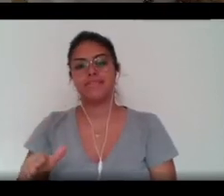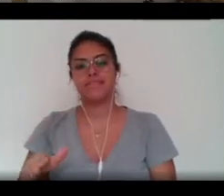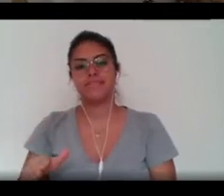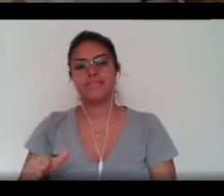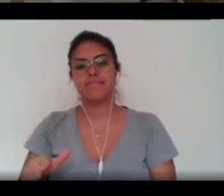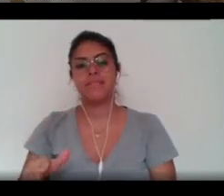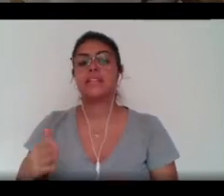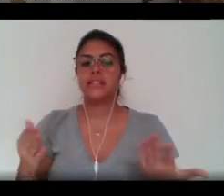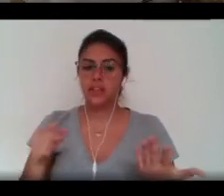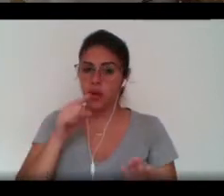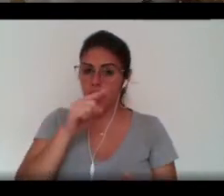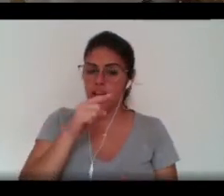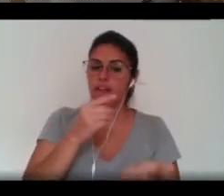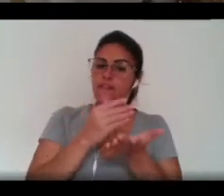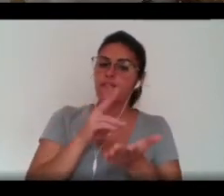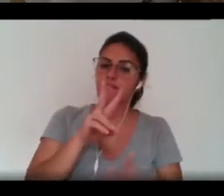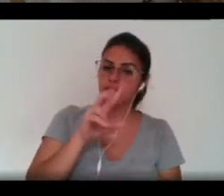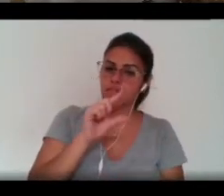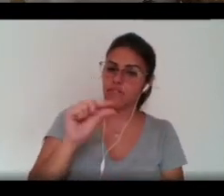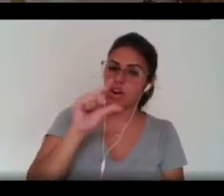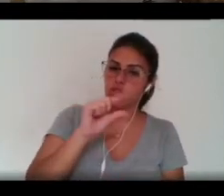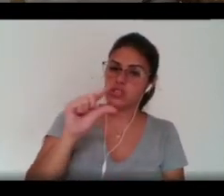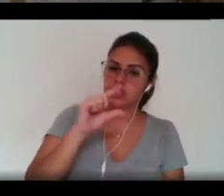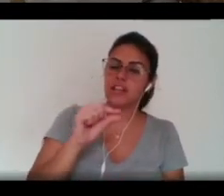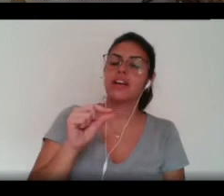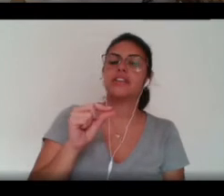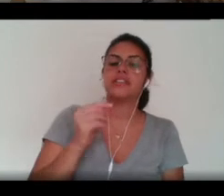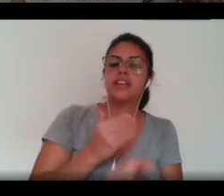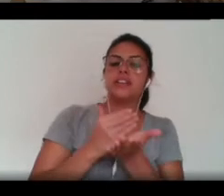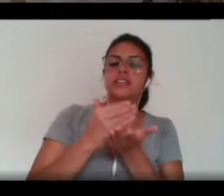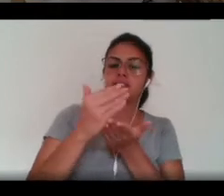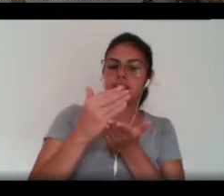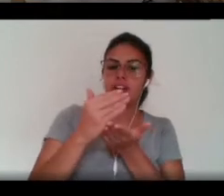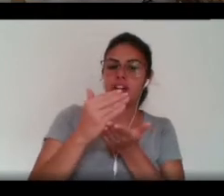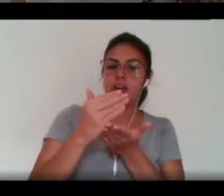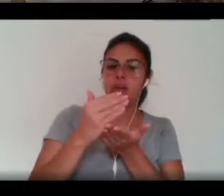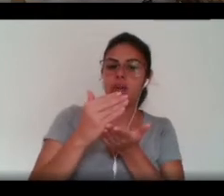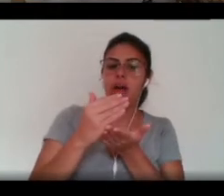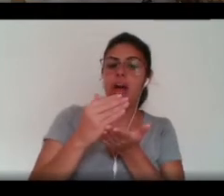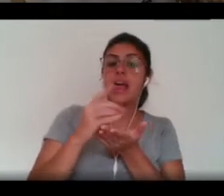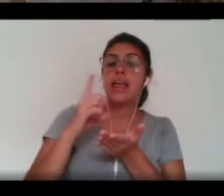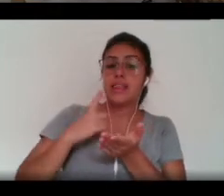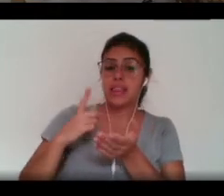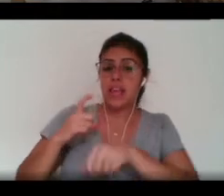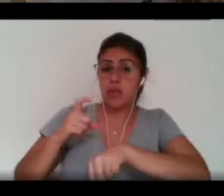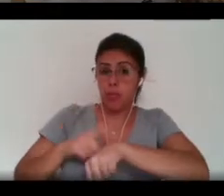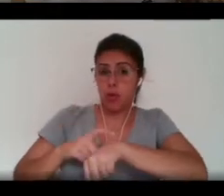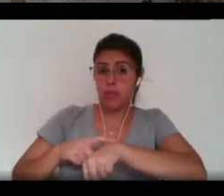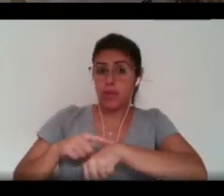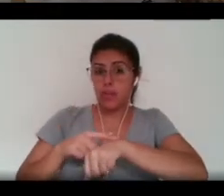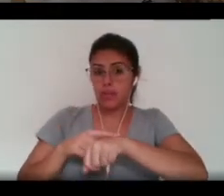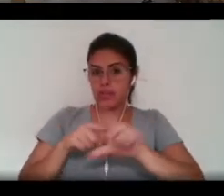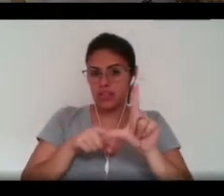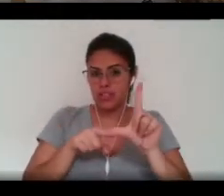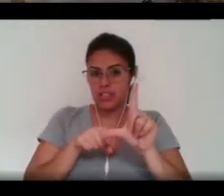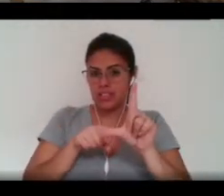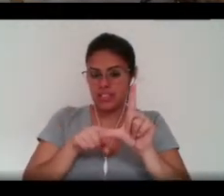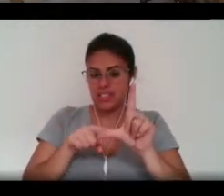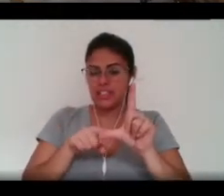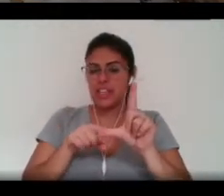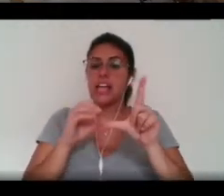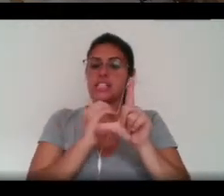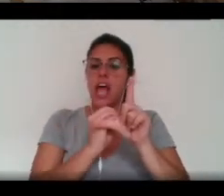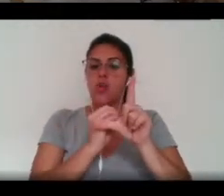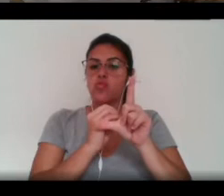o que eu tenho aqui. Então, aqui a velocidade inicial, nesse instante de tempo aqui, ó, a velocidade é igual a 0.